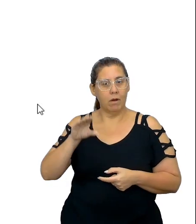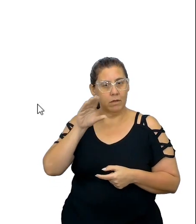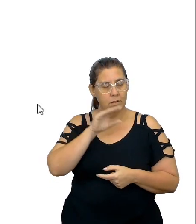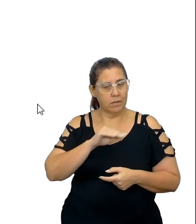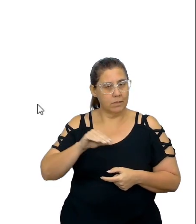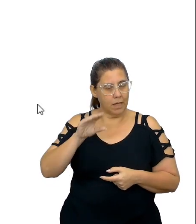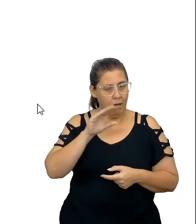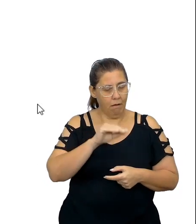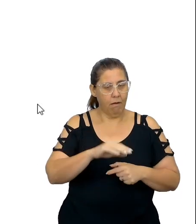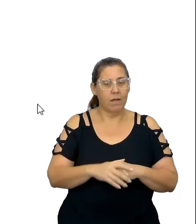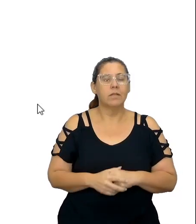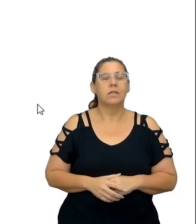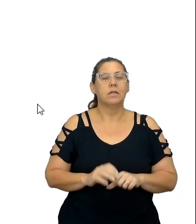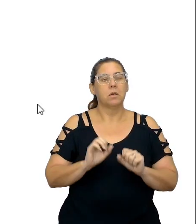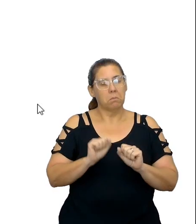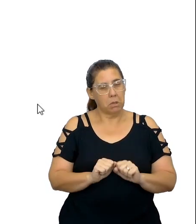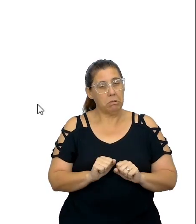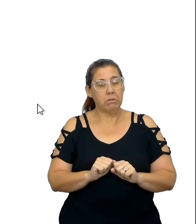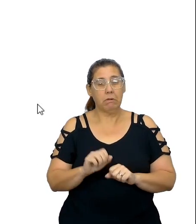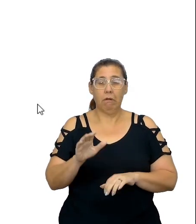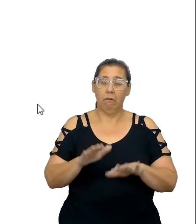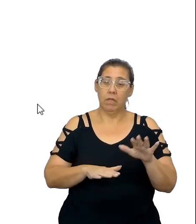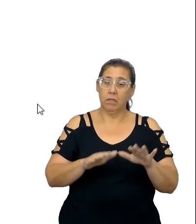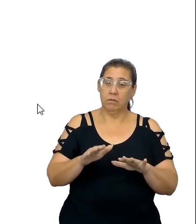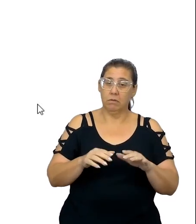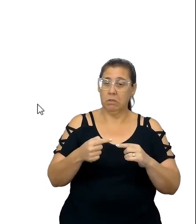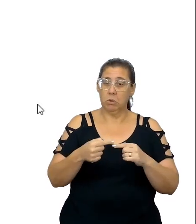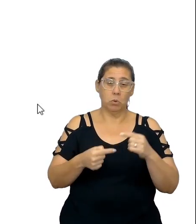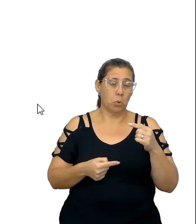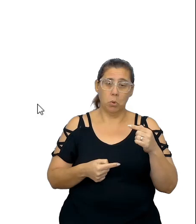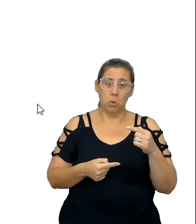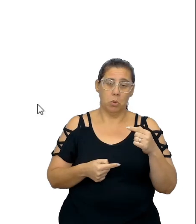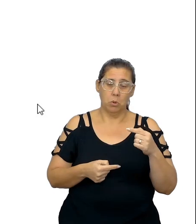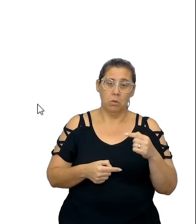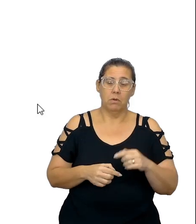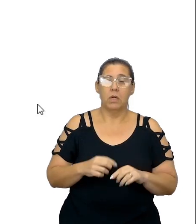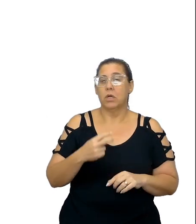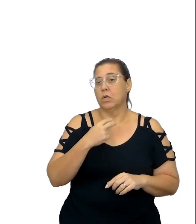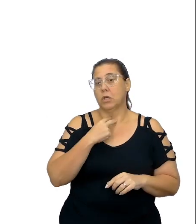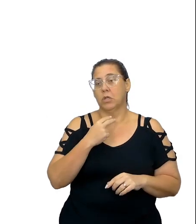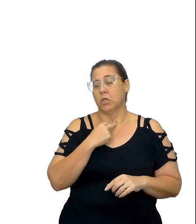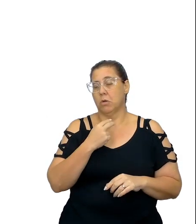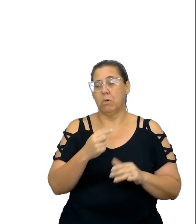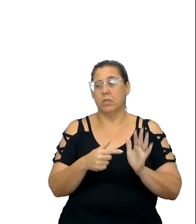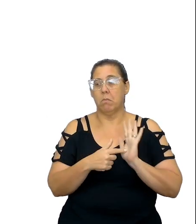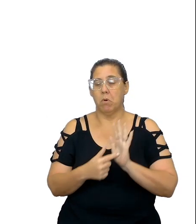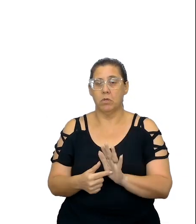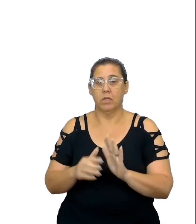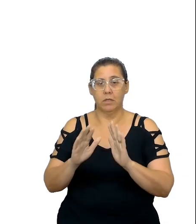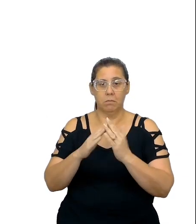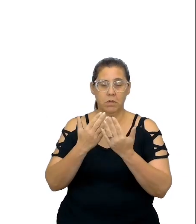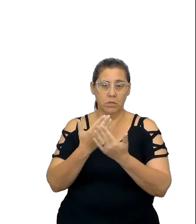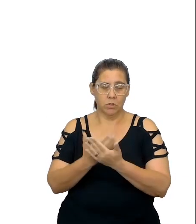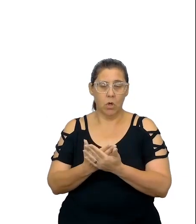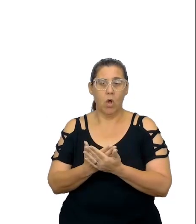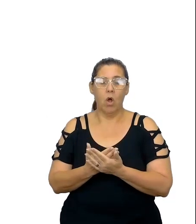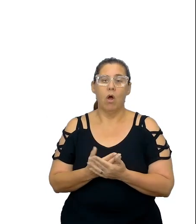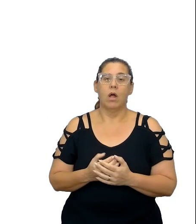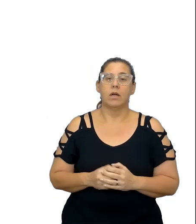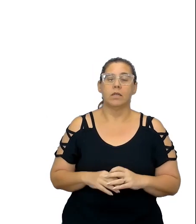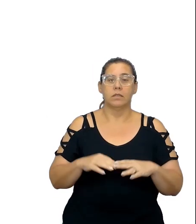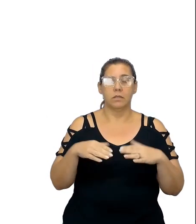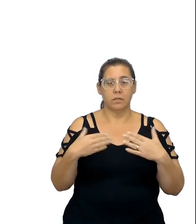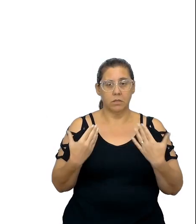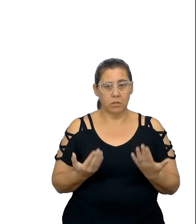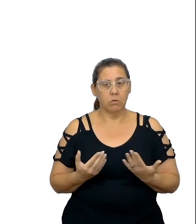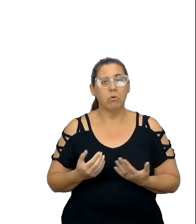ela está meio fora, né, da casinha, e aí não pode ser levada para a escola. E é quando ela é muito rica